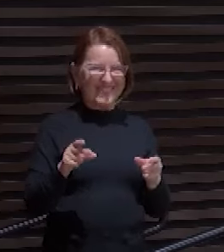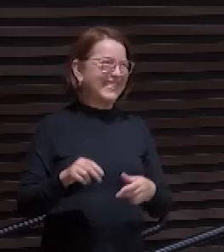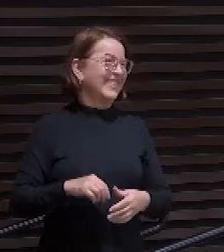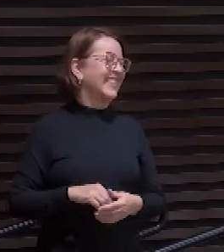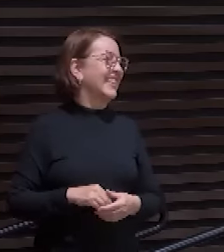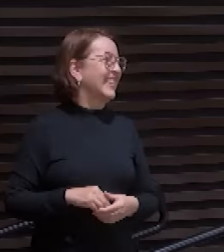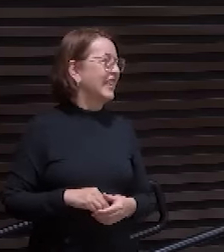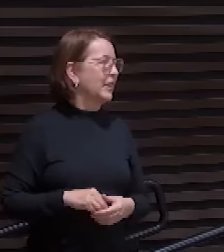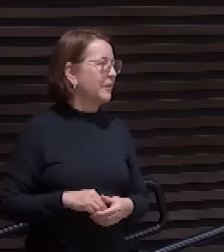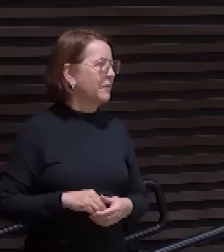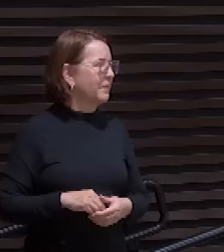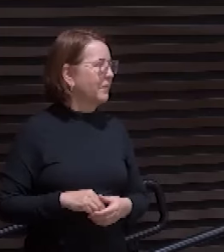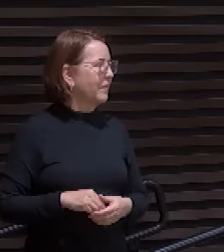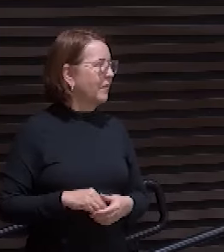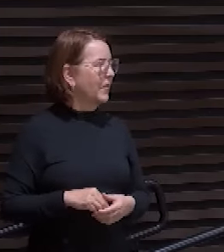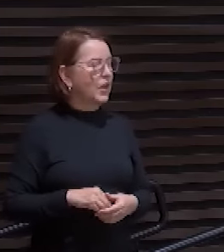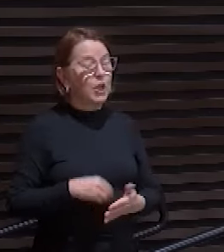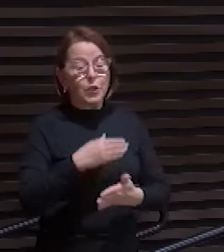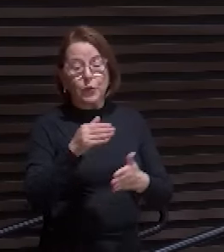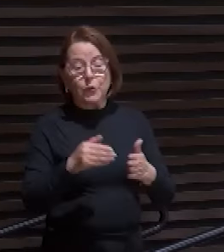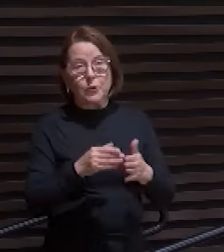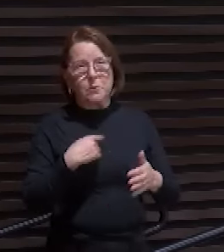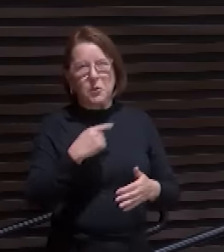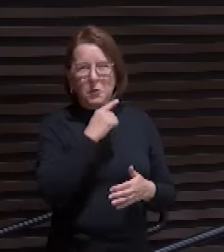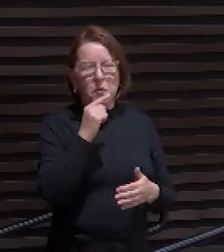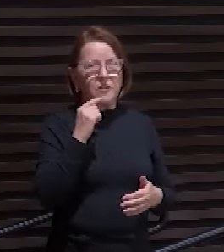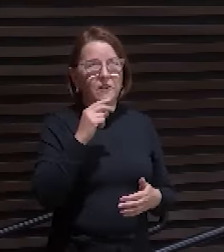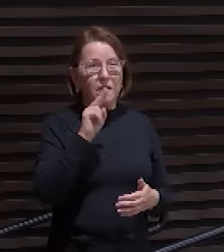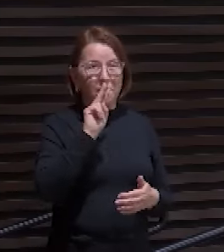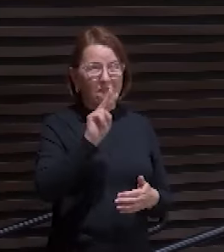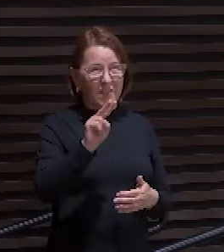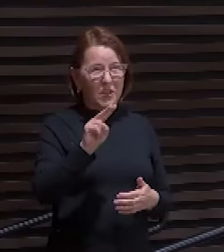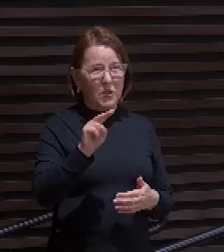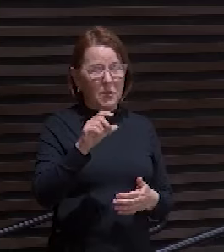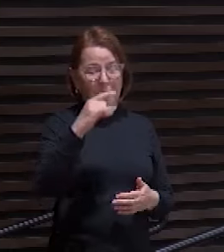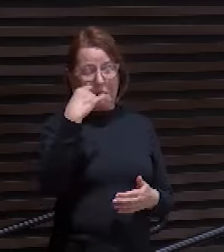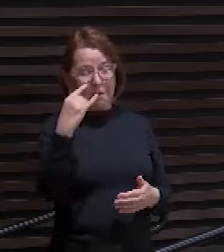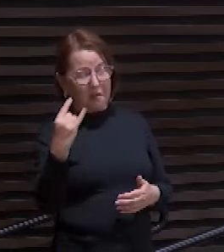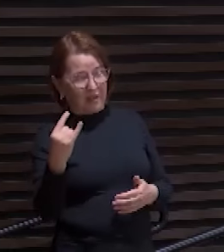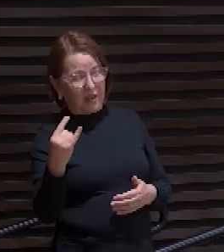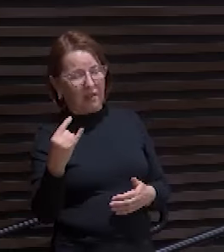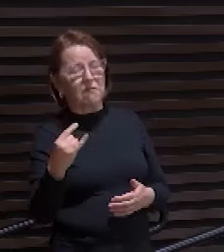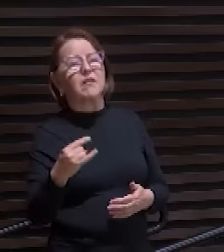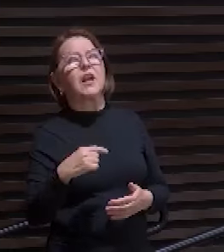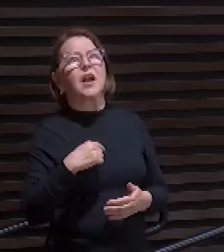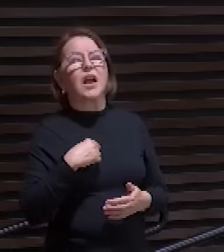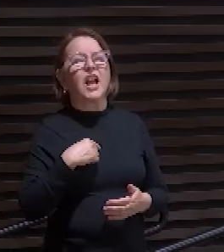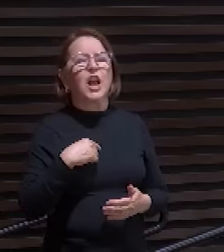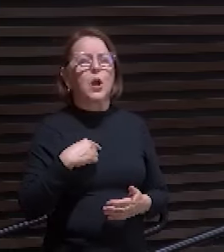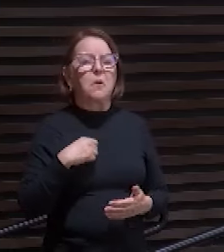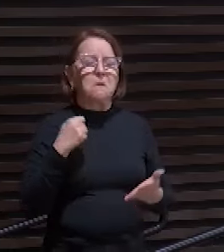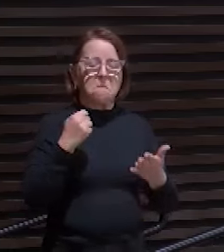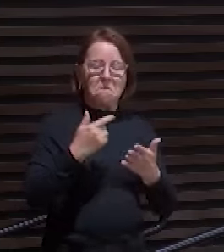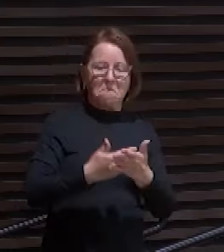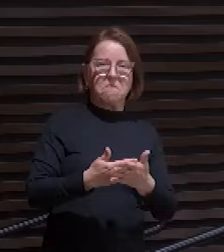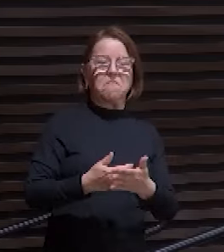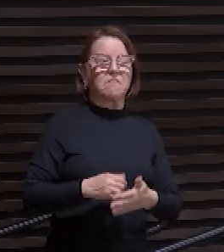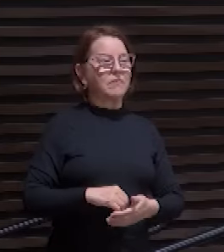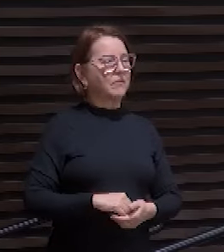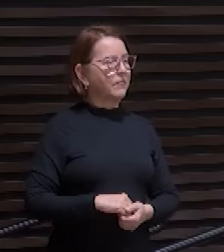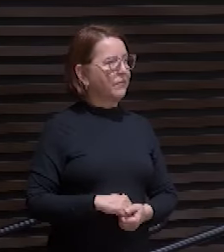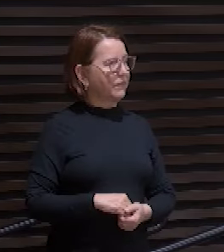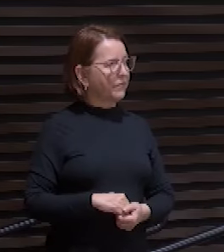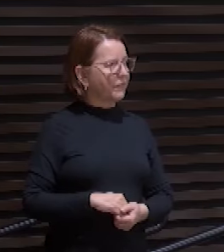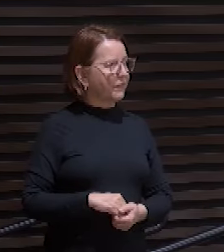É o que Salomão está dizendo. Tudo que os meus olhos viram e cobiçaram, não está à venda. Não está à venda? Então eu vou comprar.